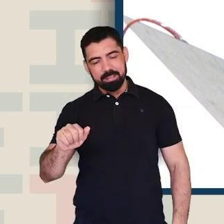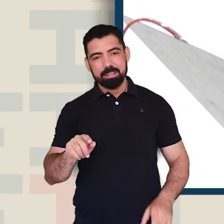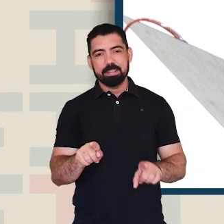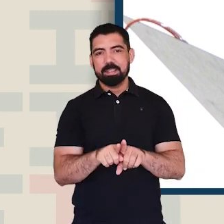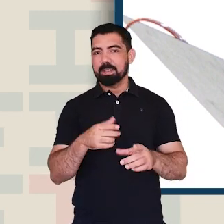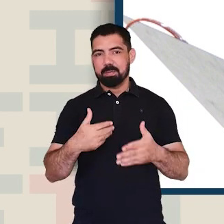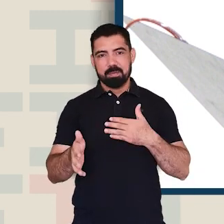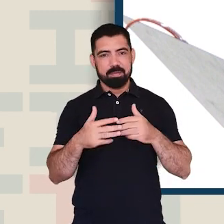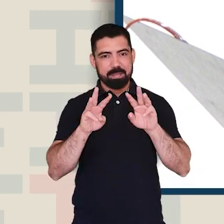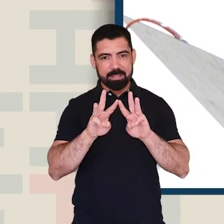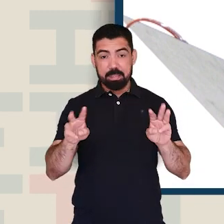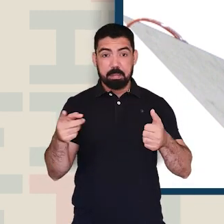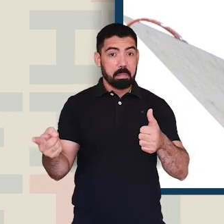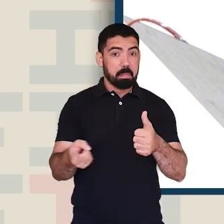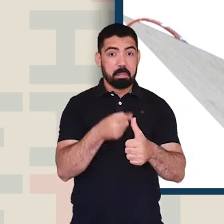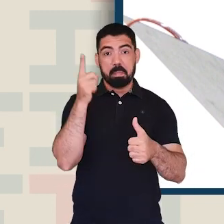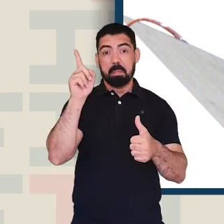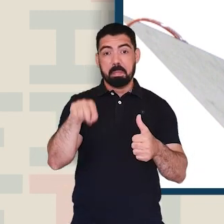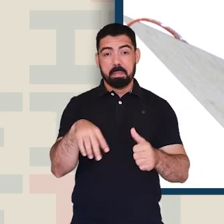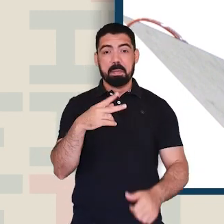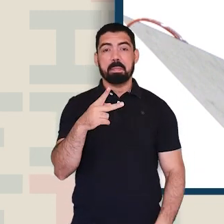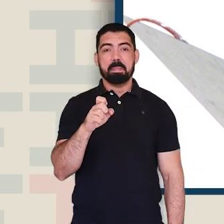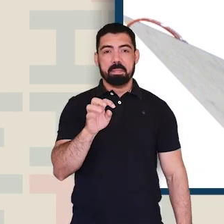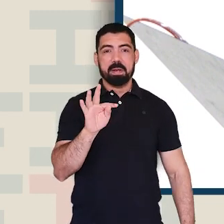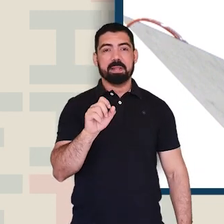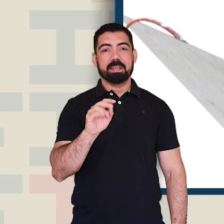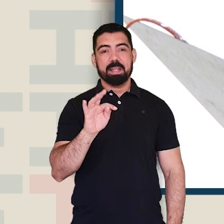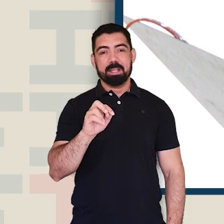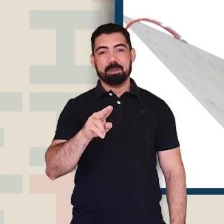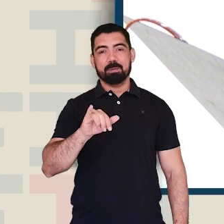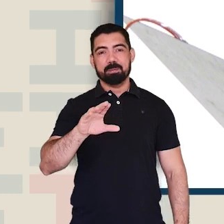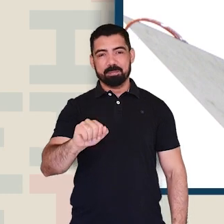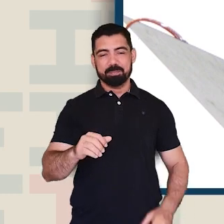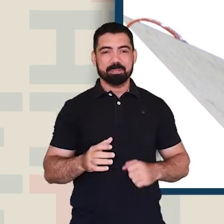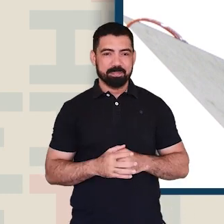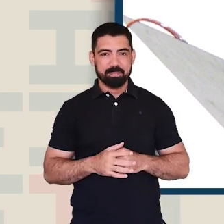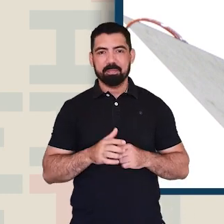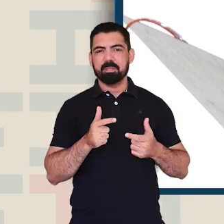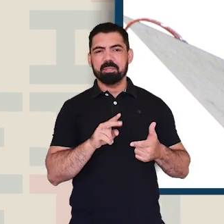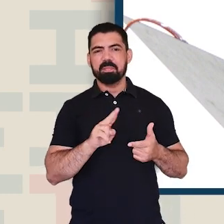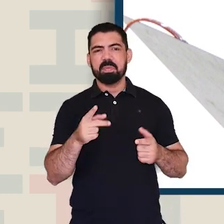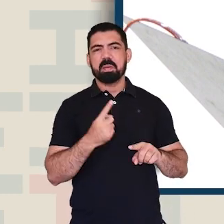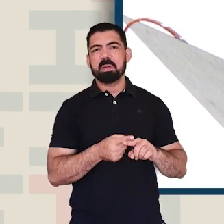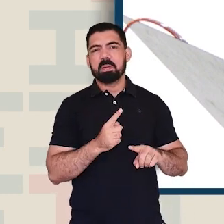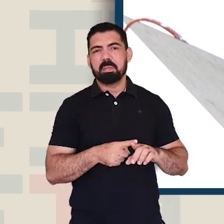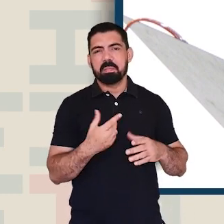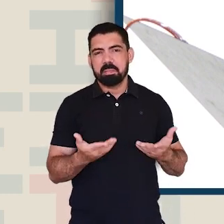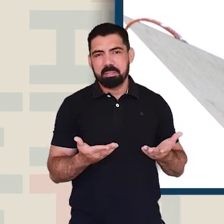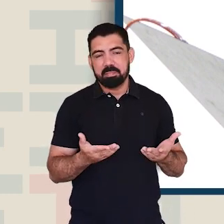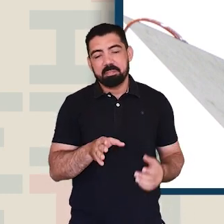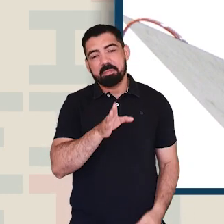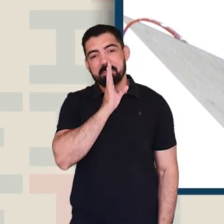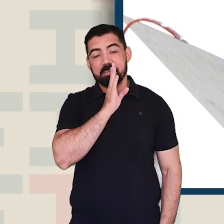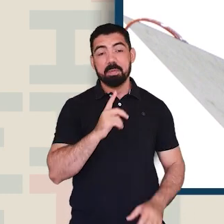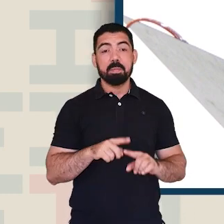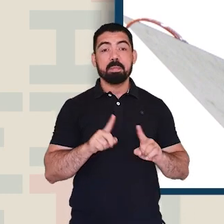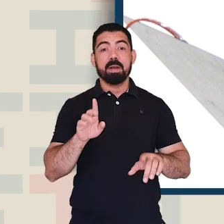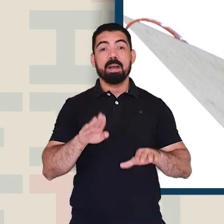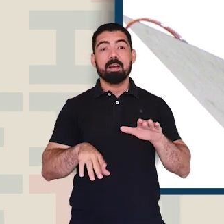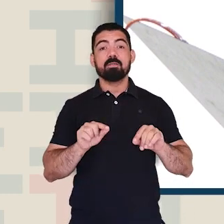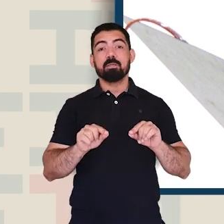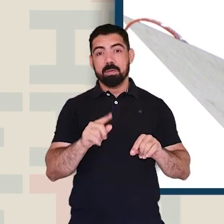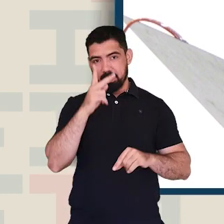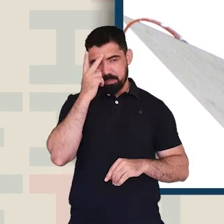blog, site, a primeira escala que o cara ensina, né? Não diz o porquê nem nada, mas